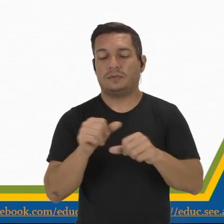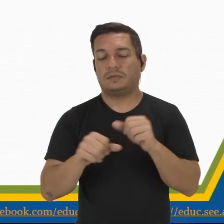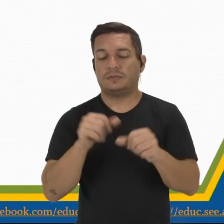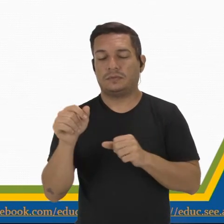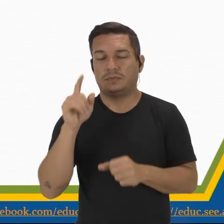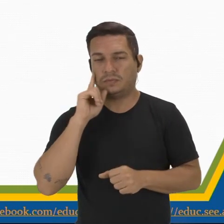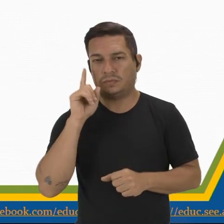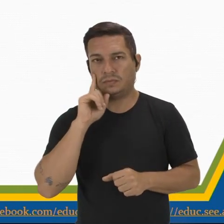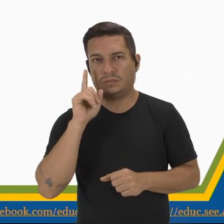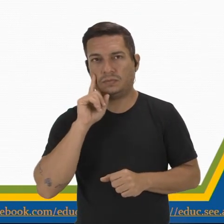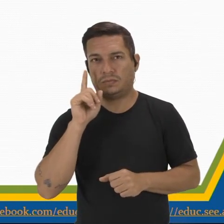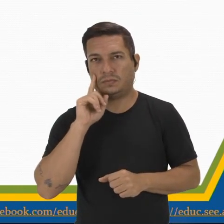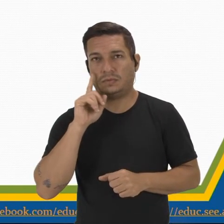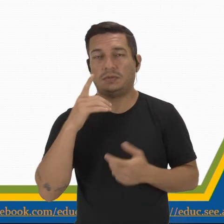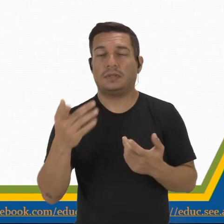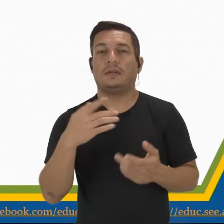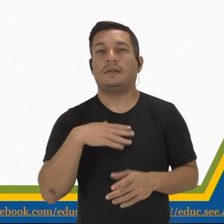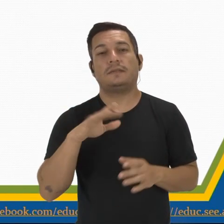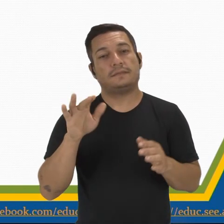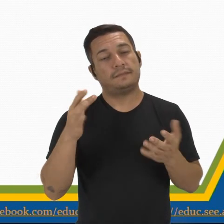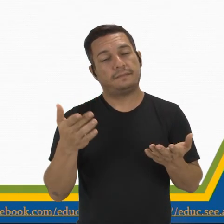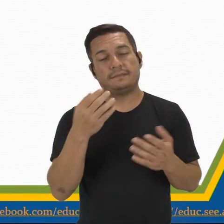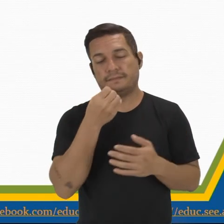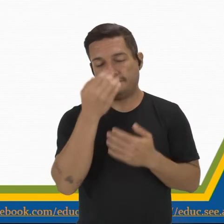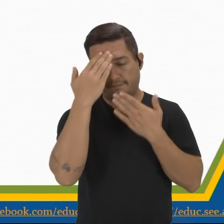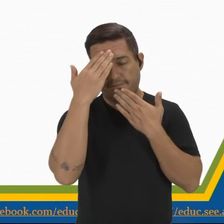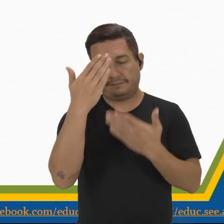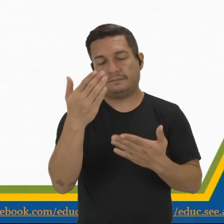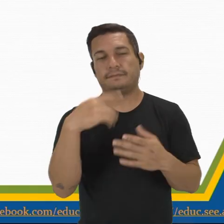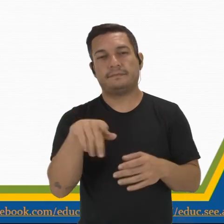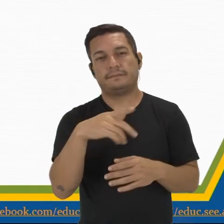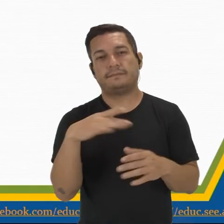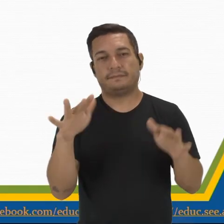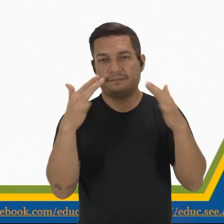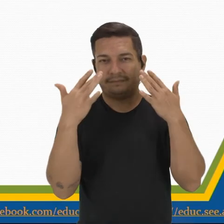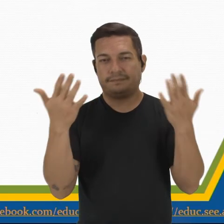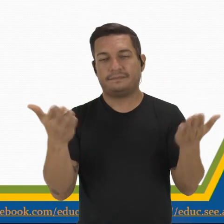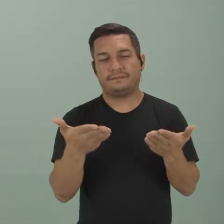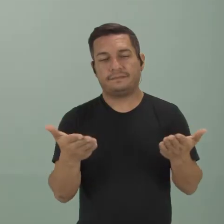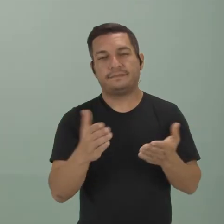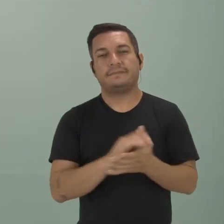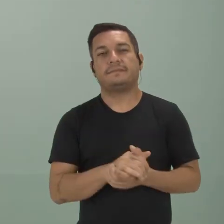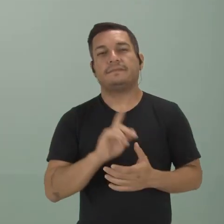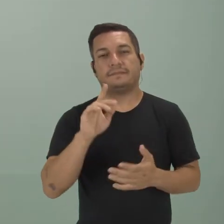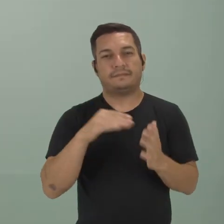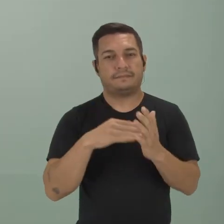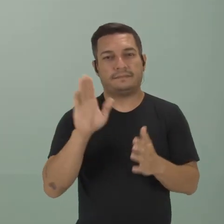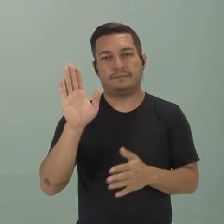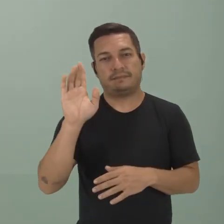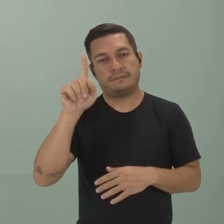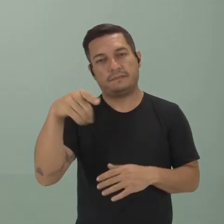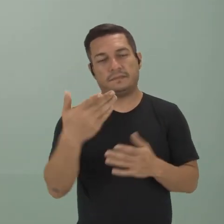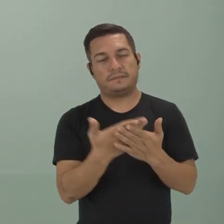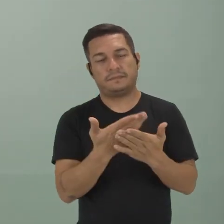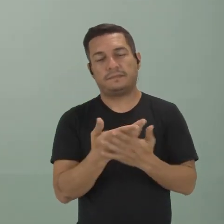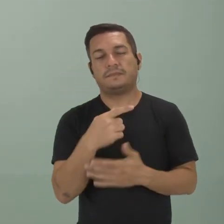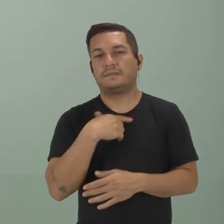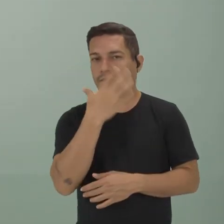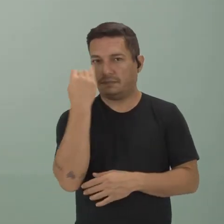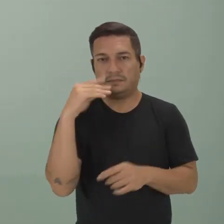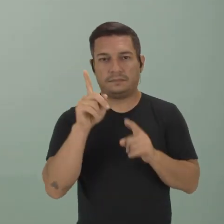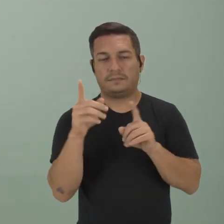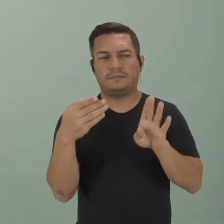é dinâmica, ela muda dia após dia. Então, pessoal, é isso. Muito obrigado por terem ficado até